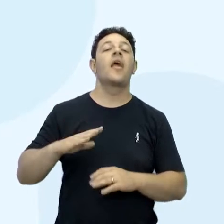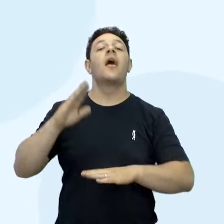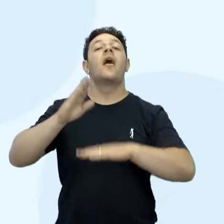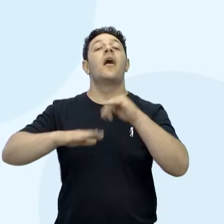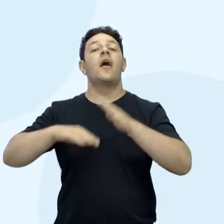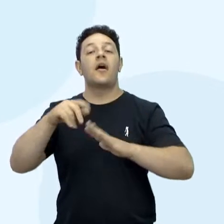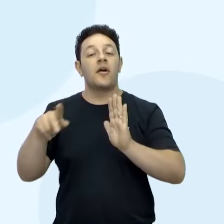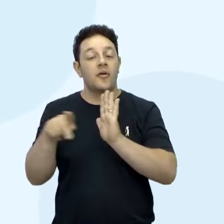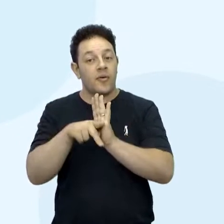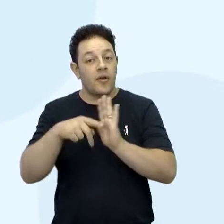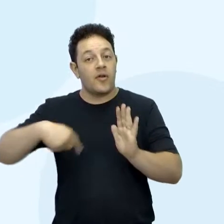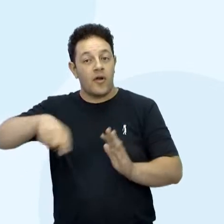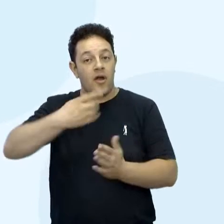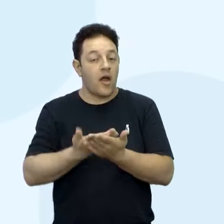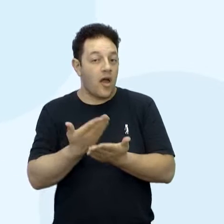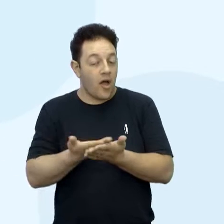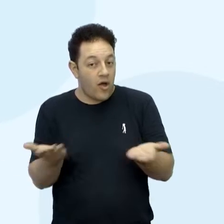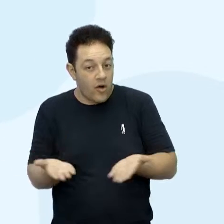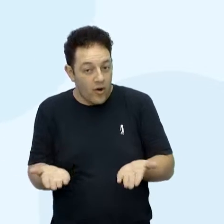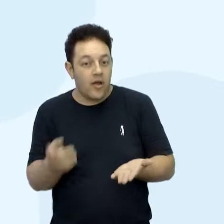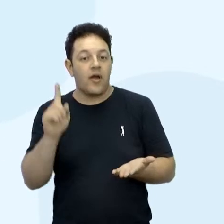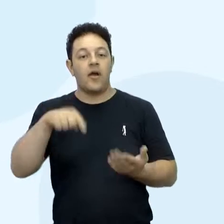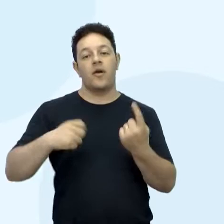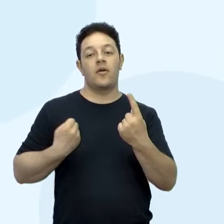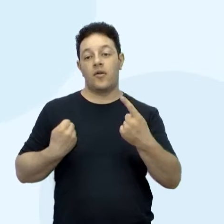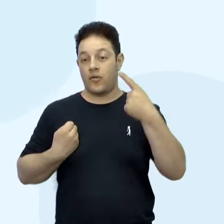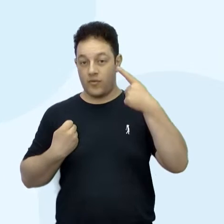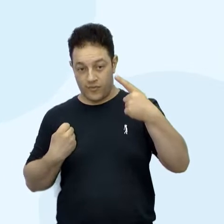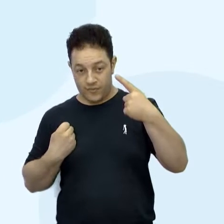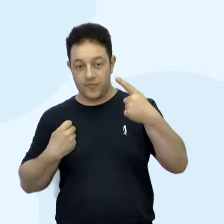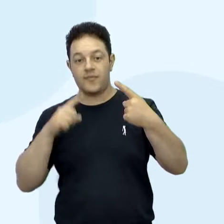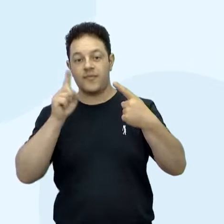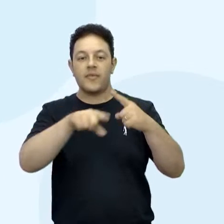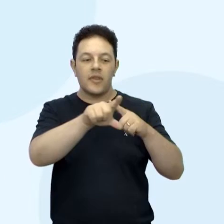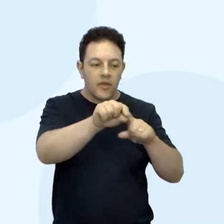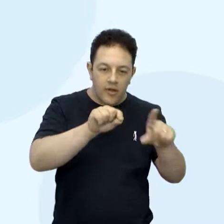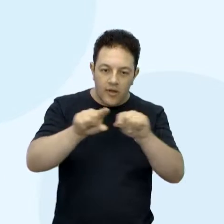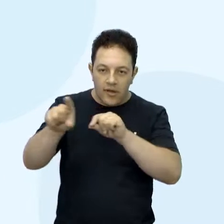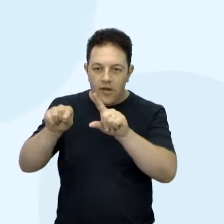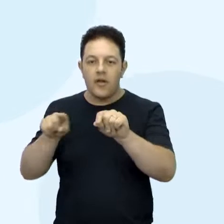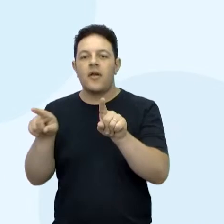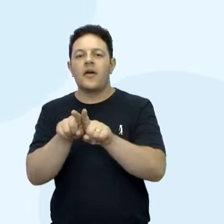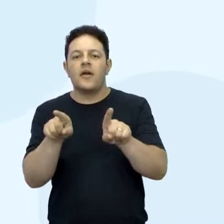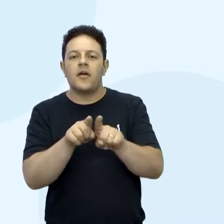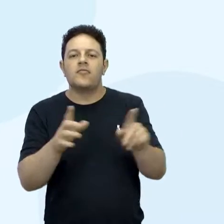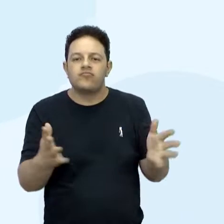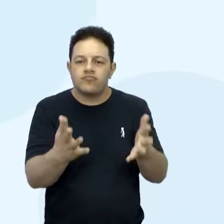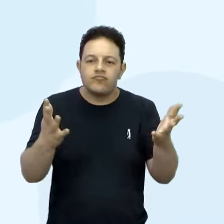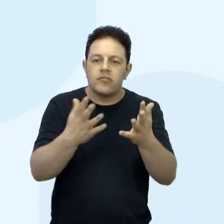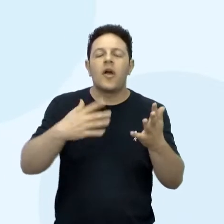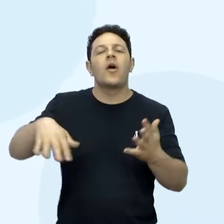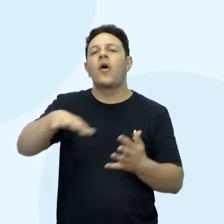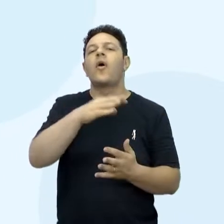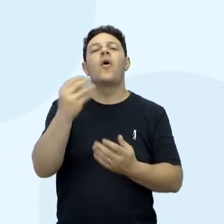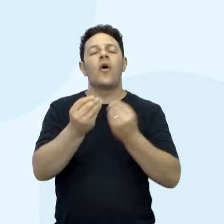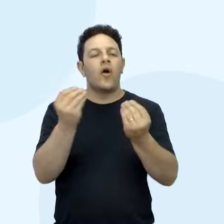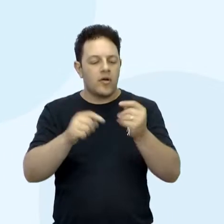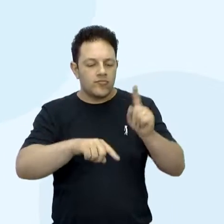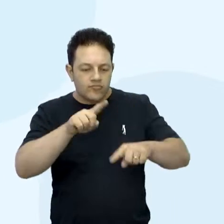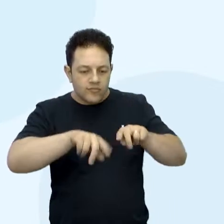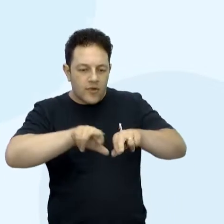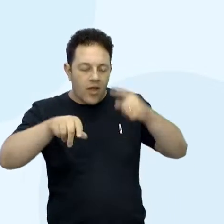Habilidades da nossa aula de hoje. Habilidade 1. Selecionar e mobilizar intencionalmente